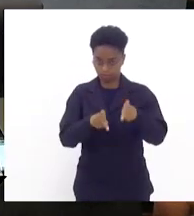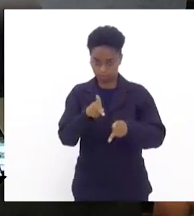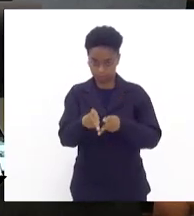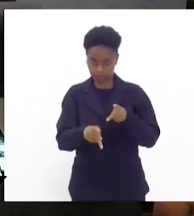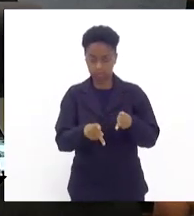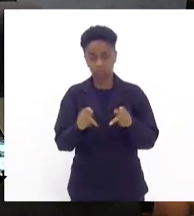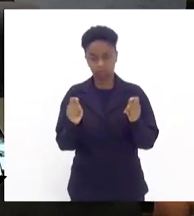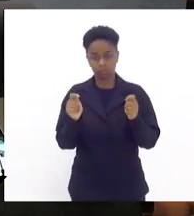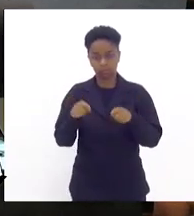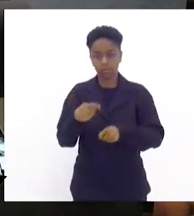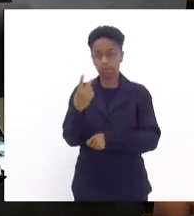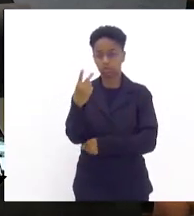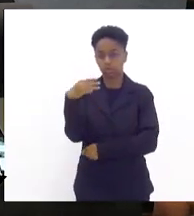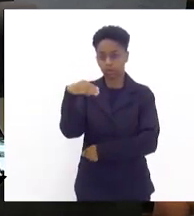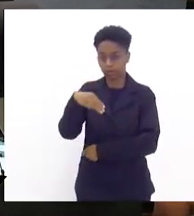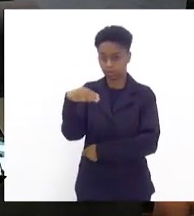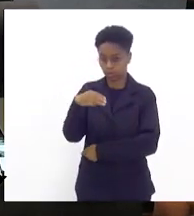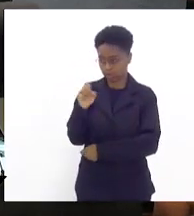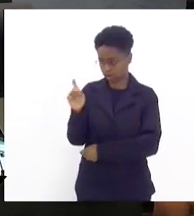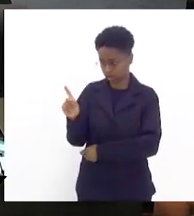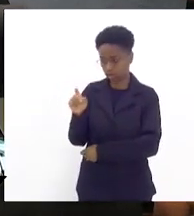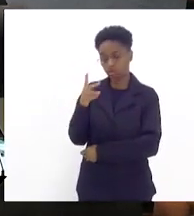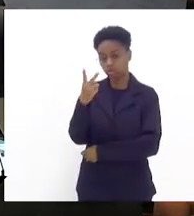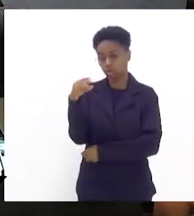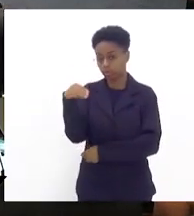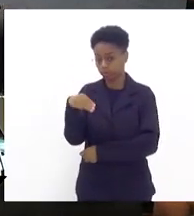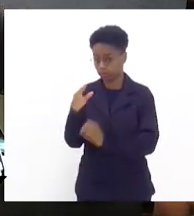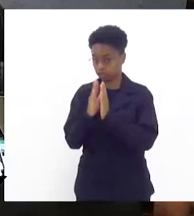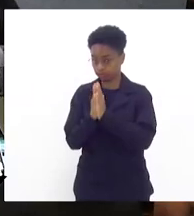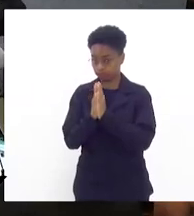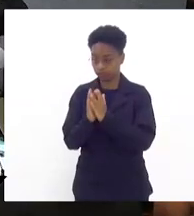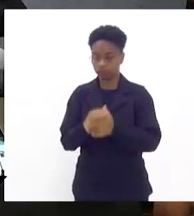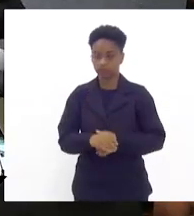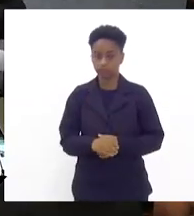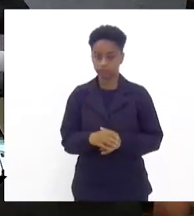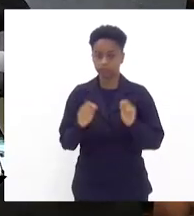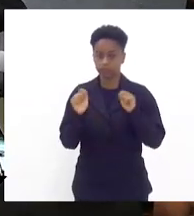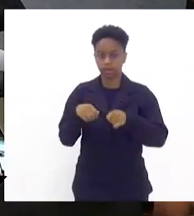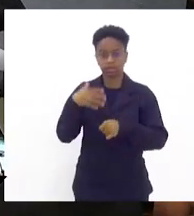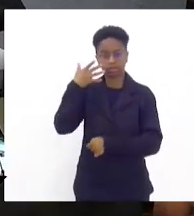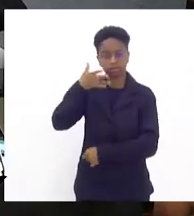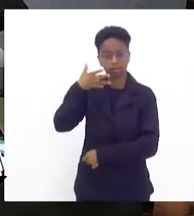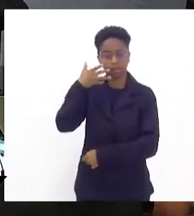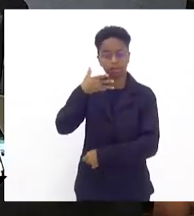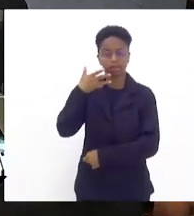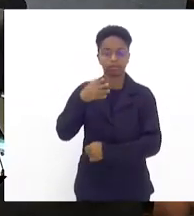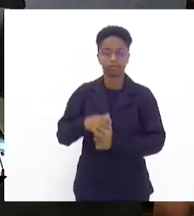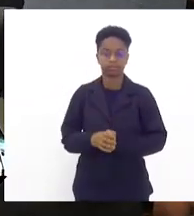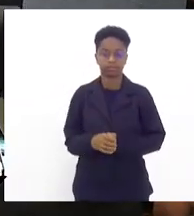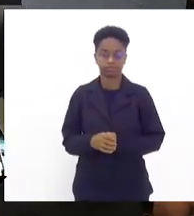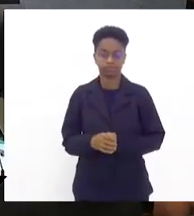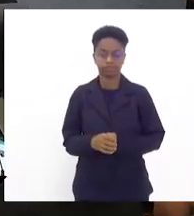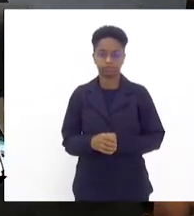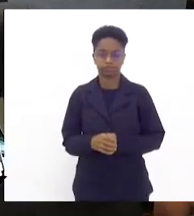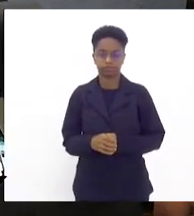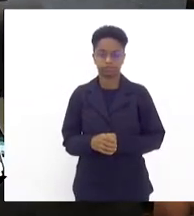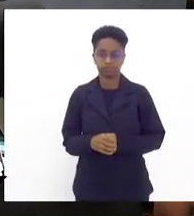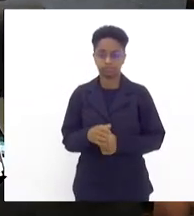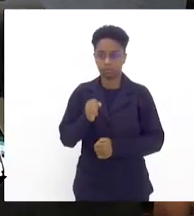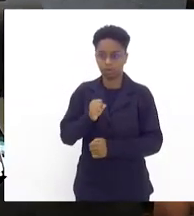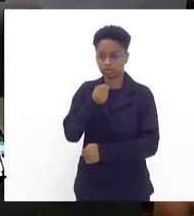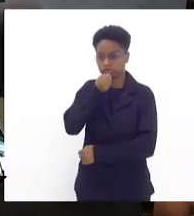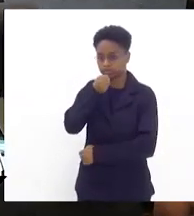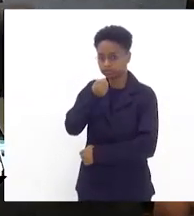possa, em 2 minutos, Diógenes, por favor, usar aqui a palavra no microfone da